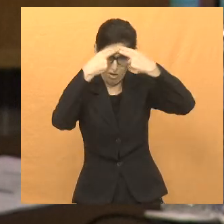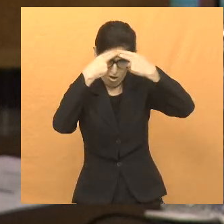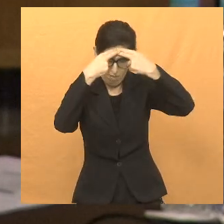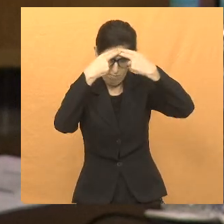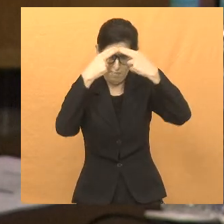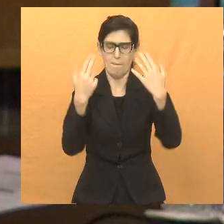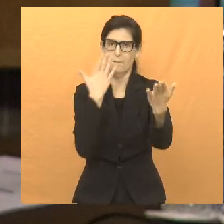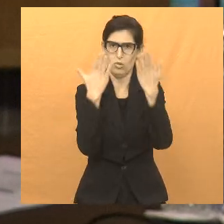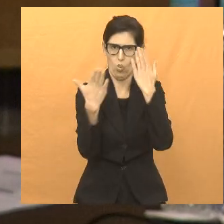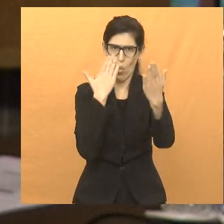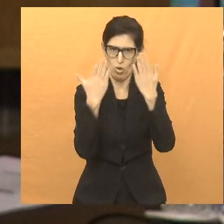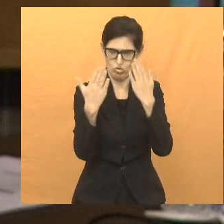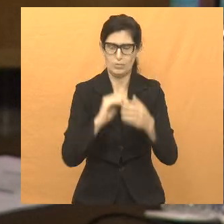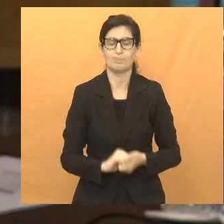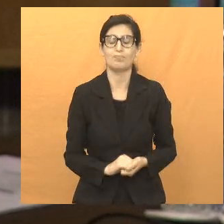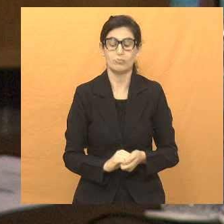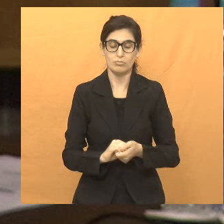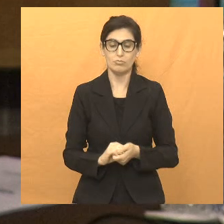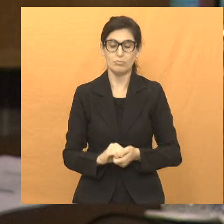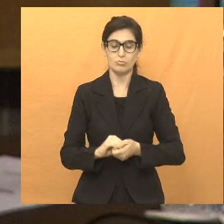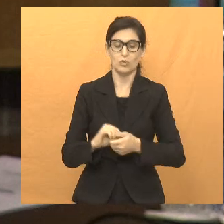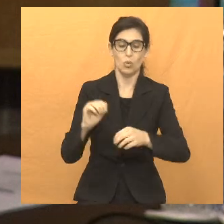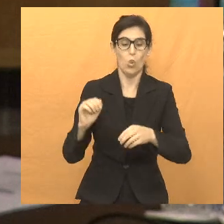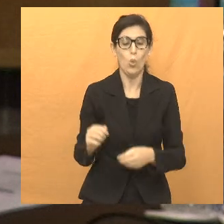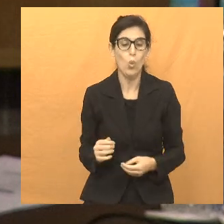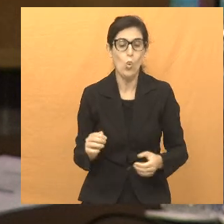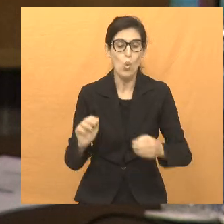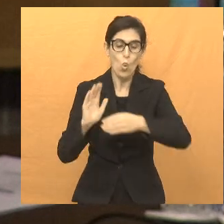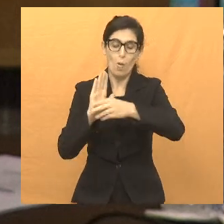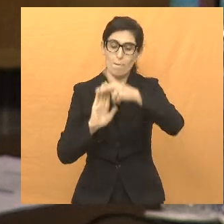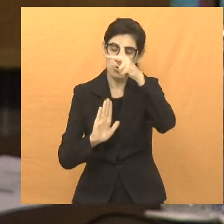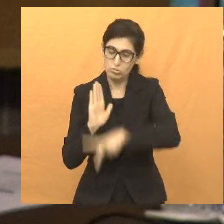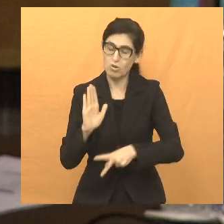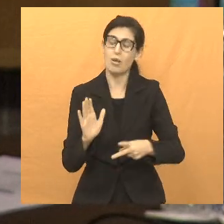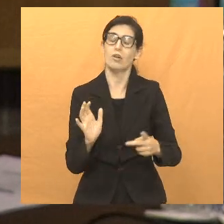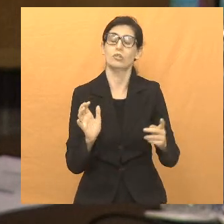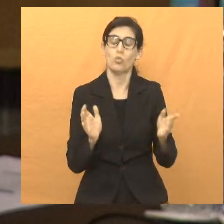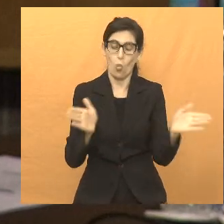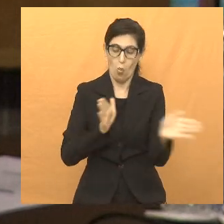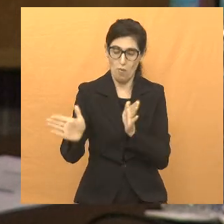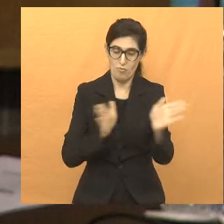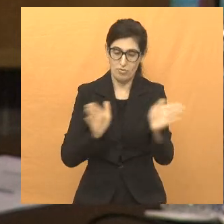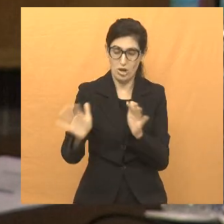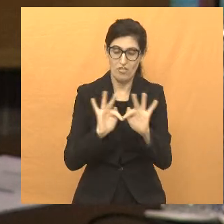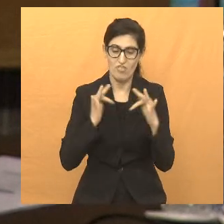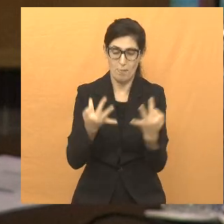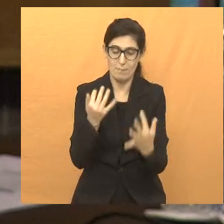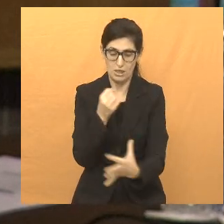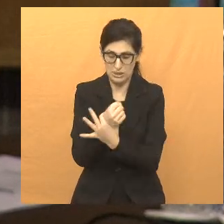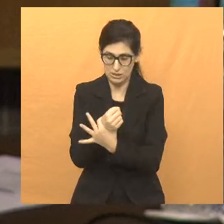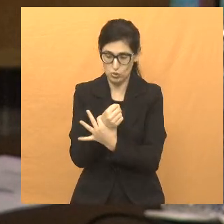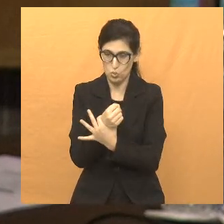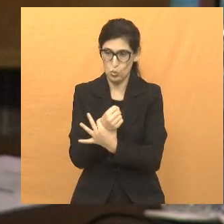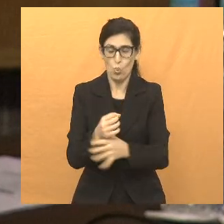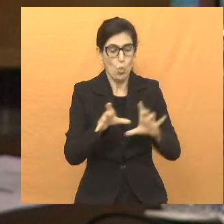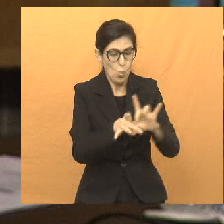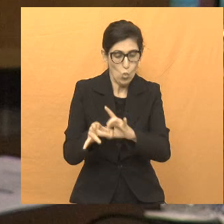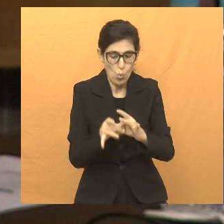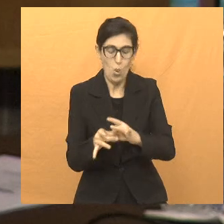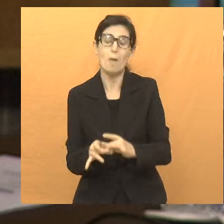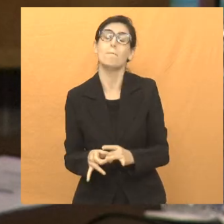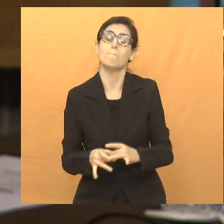além de criar esse serviço, Família Segura, foi firmado um termo de cooperação com o